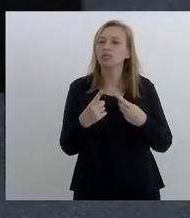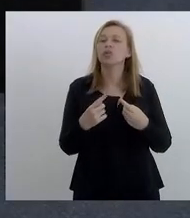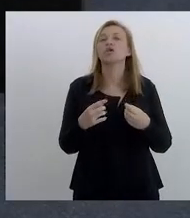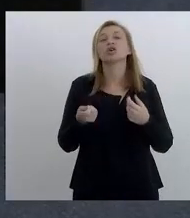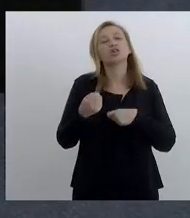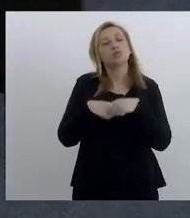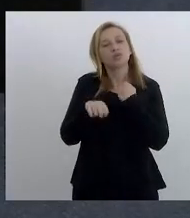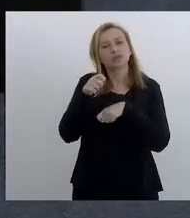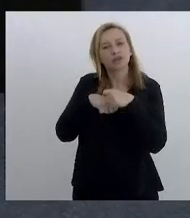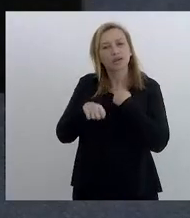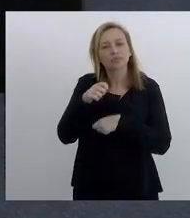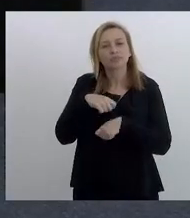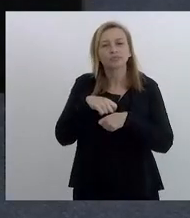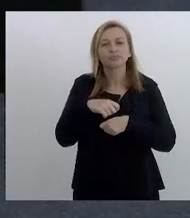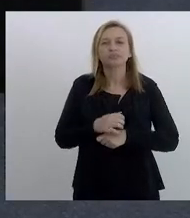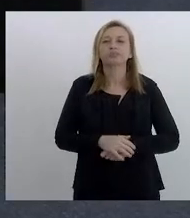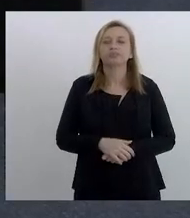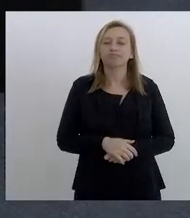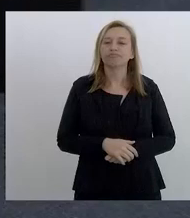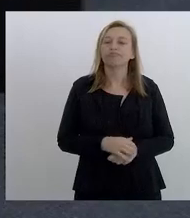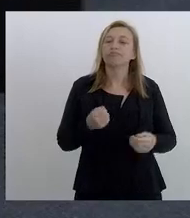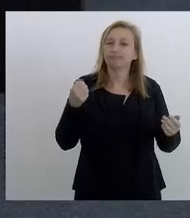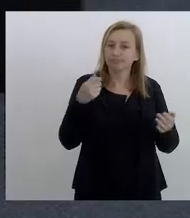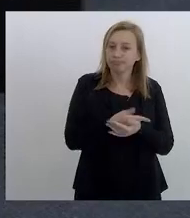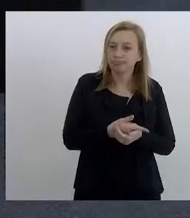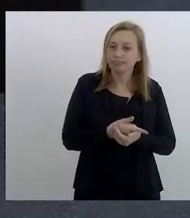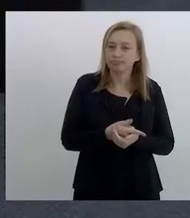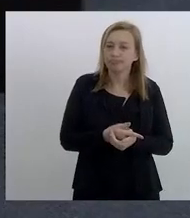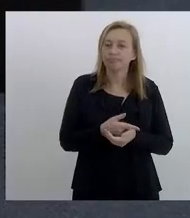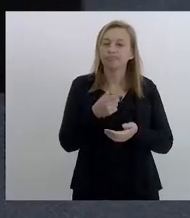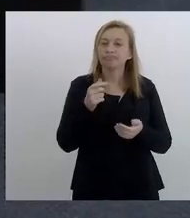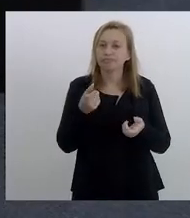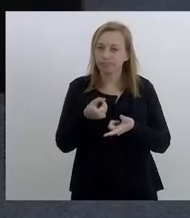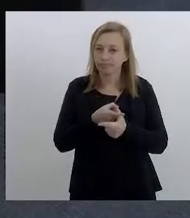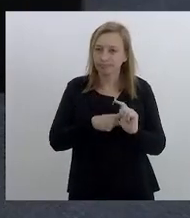negociar, como pagamento do serviço da dívida,